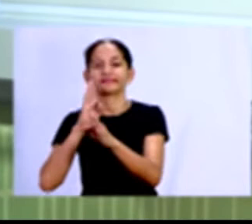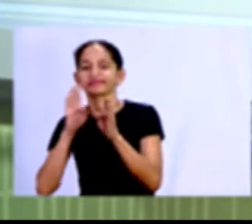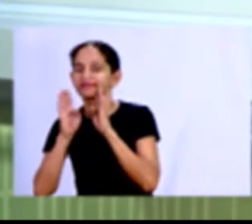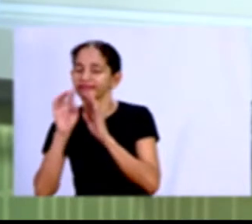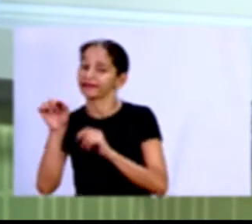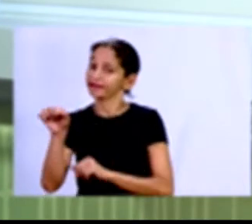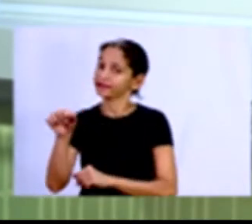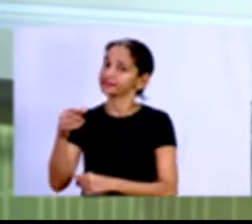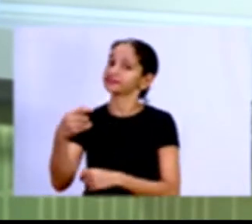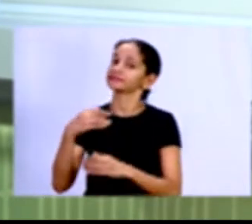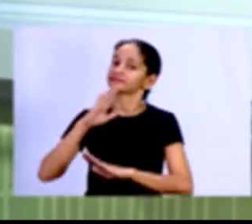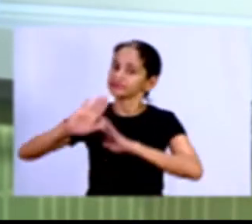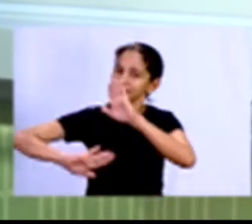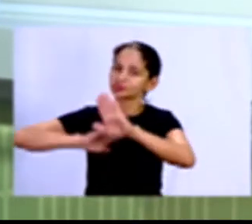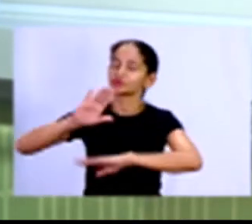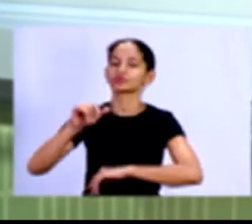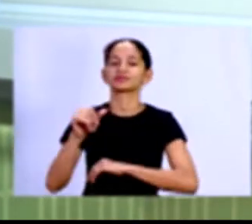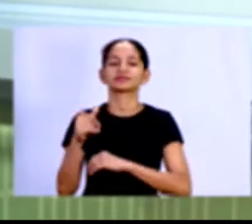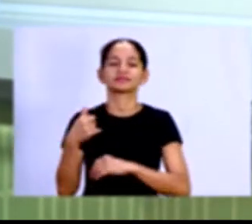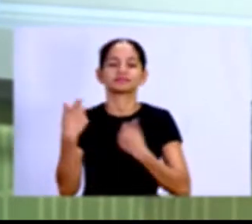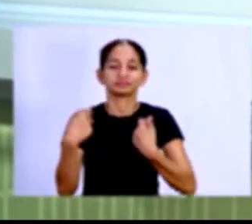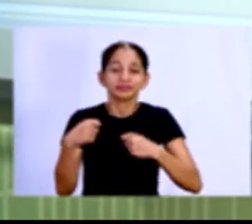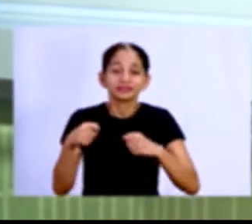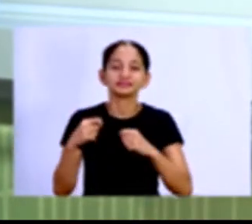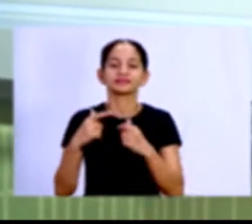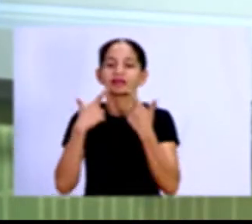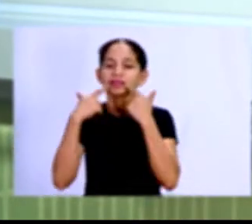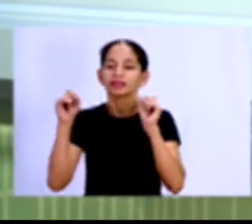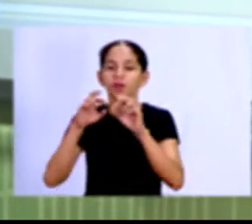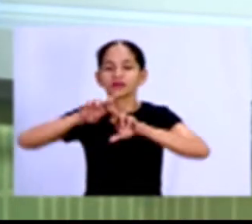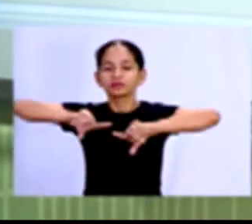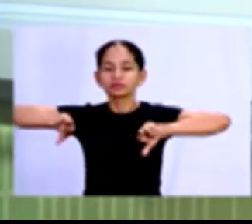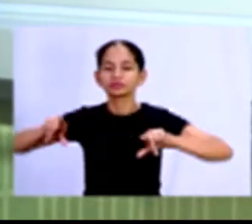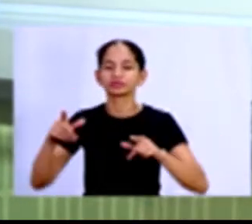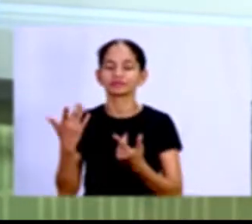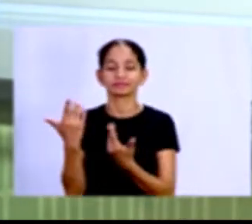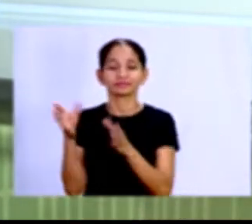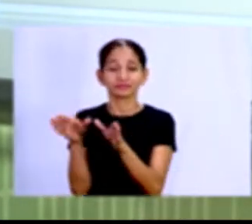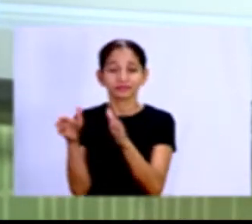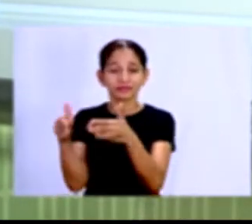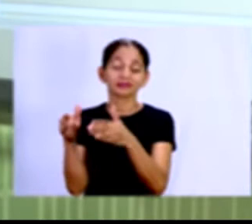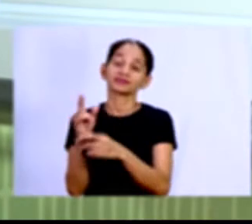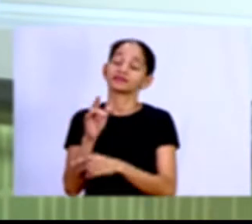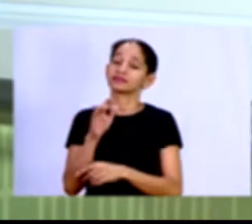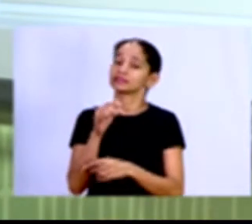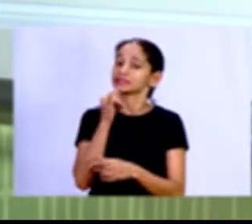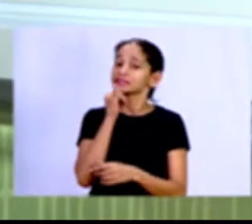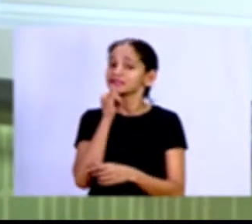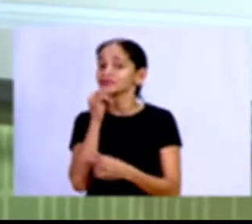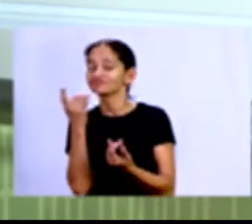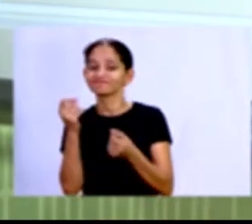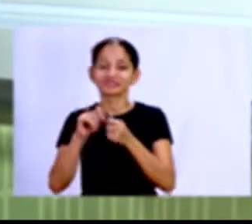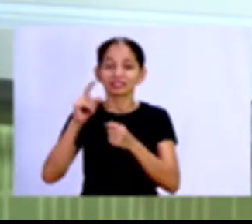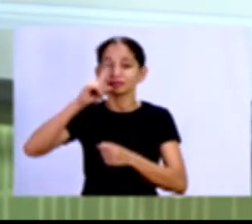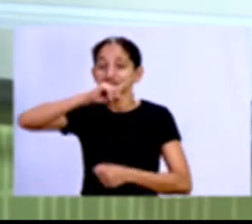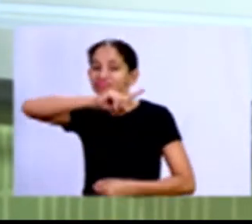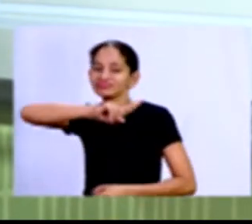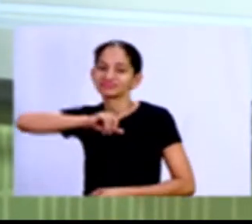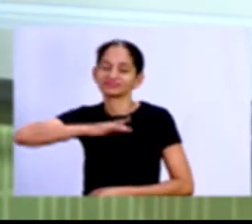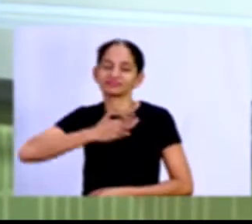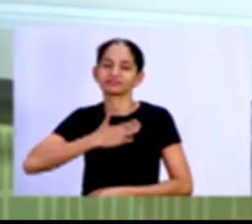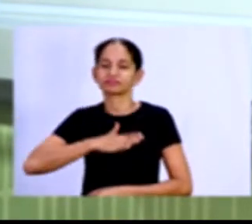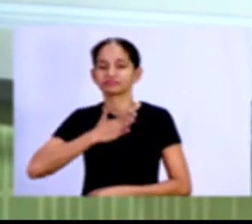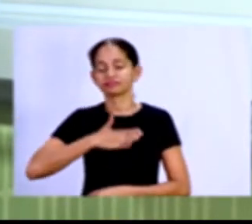nos orientam nesse trato com as pessoas para que a gente não cometa